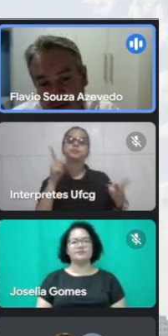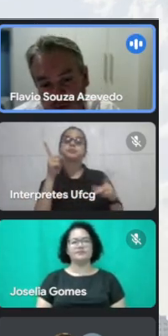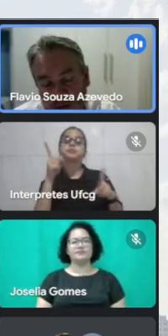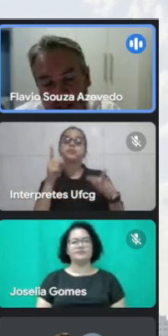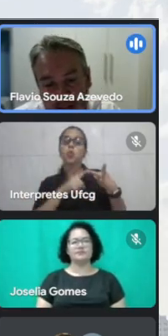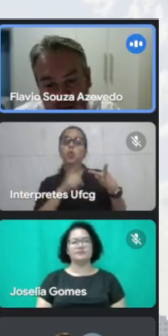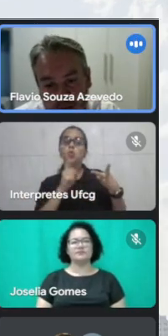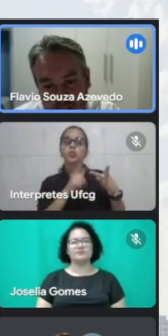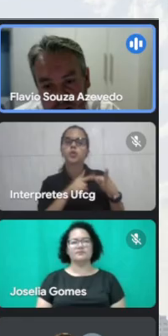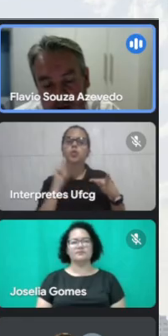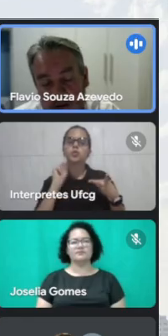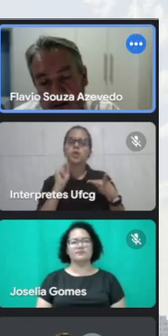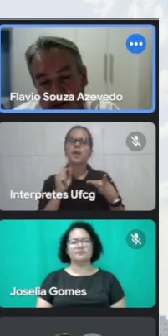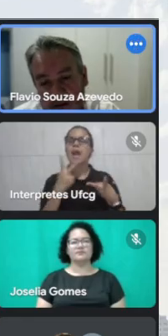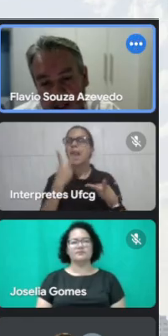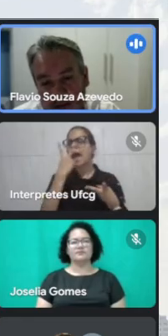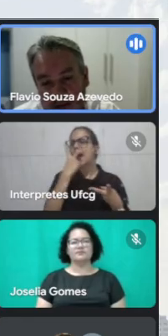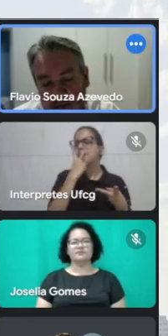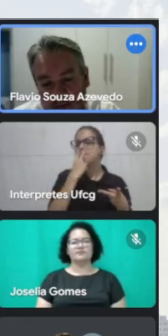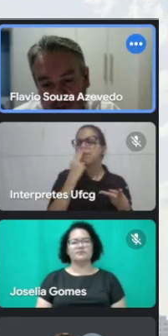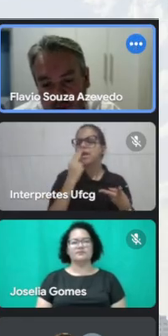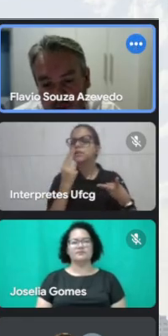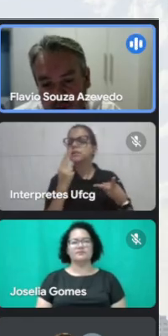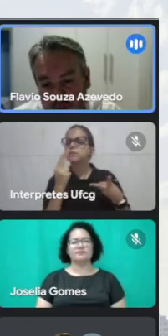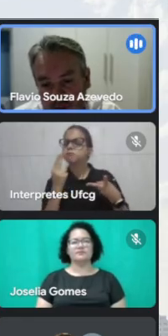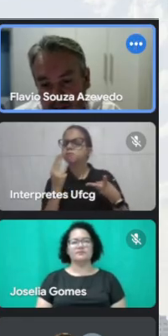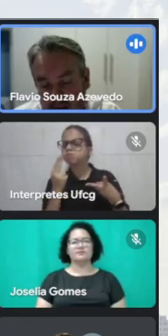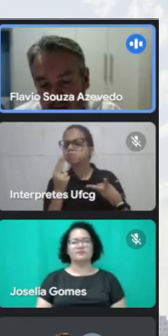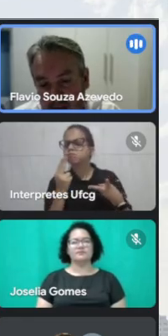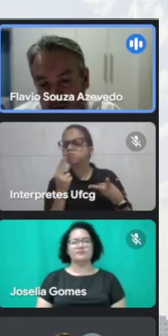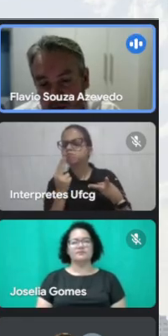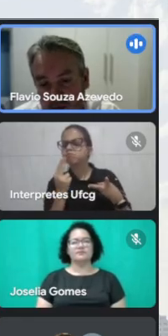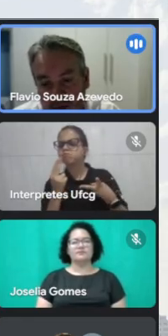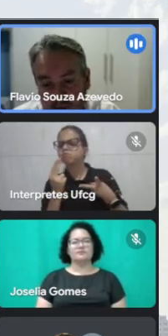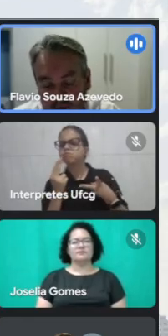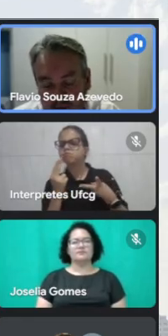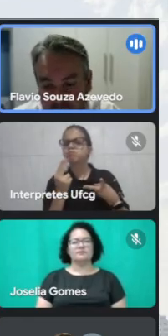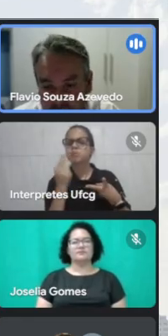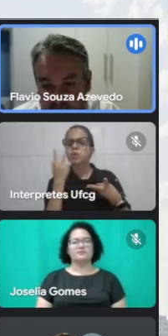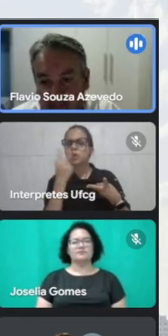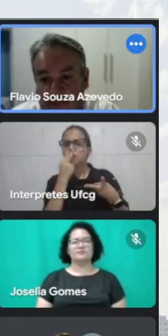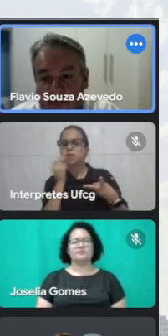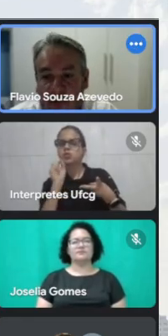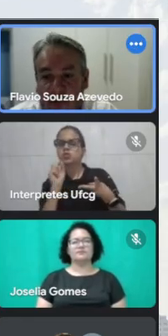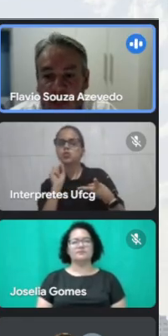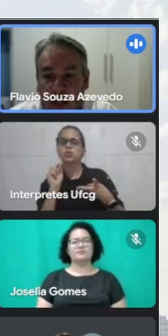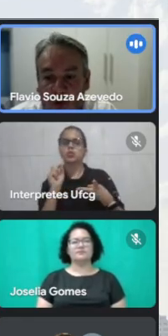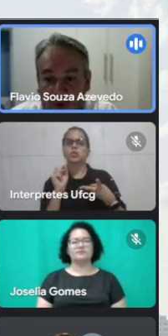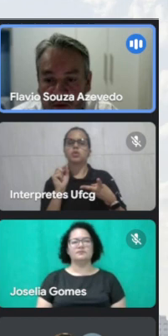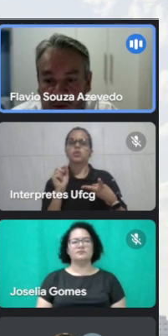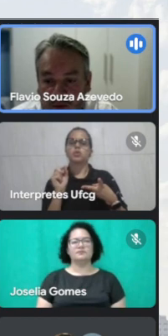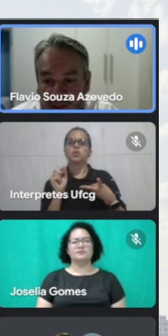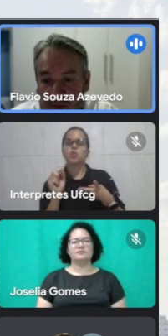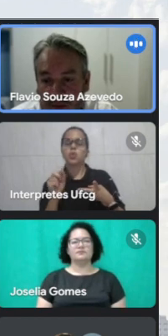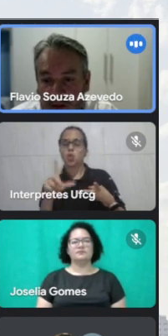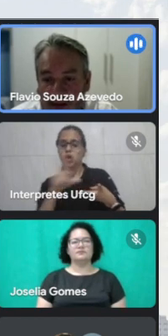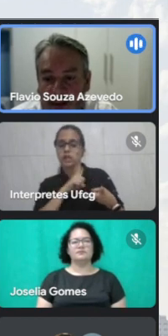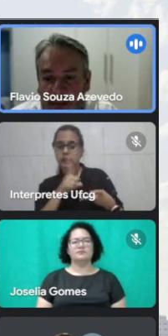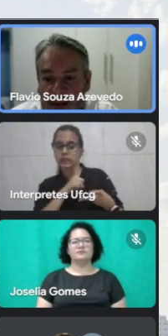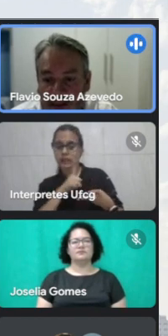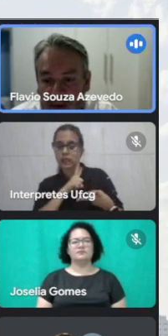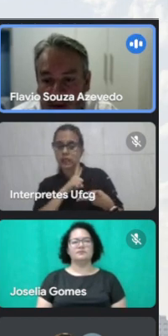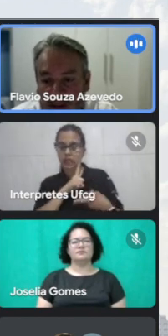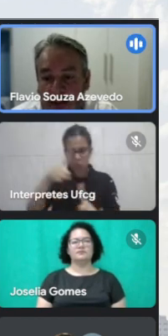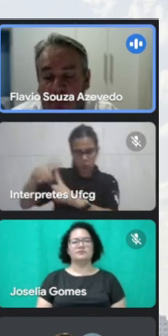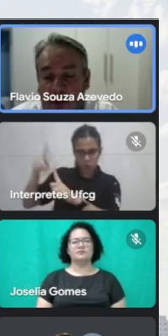fosse uma subcategoria, né, desse alagado construído de superfície livre. Então, de acordo com o tipo de planta,